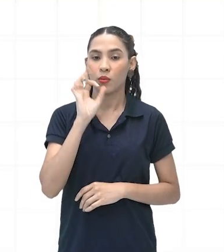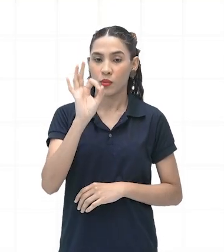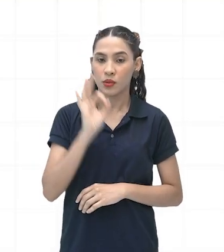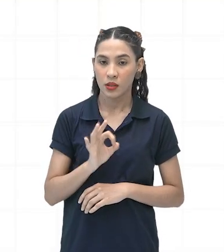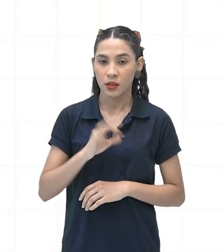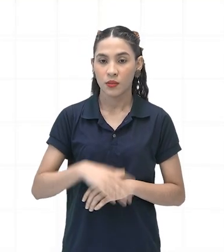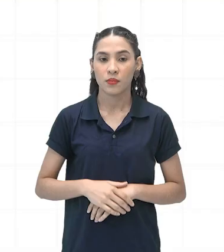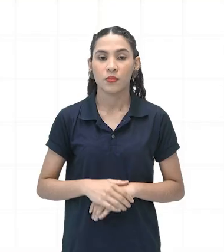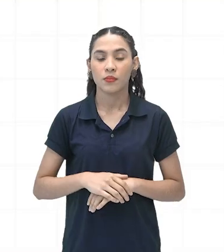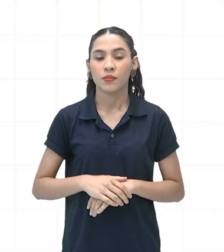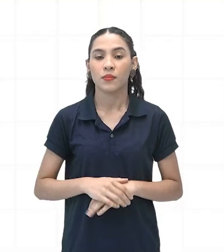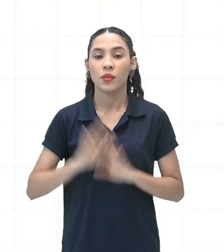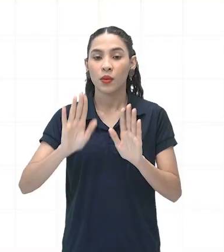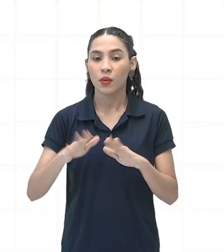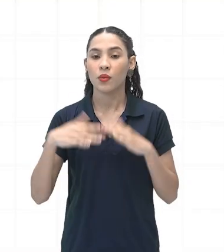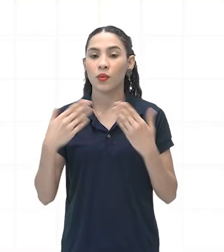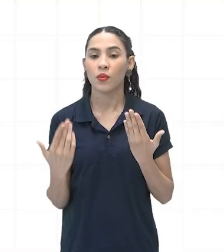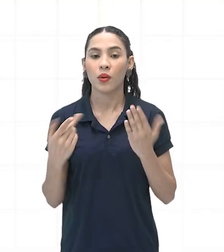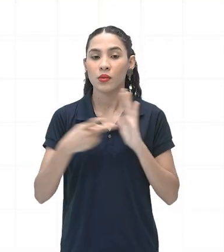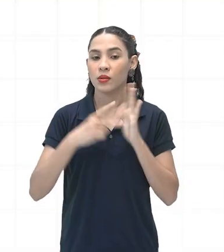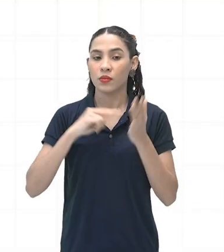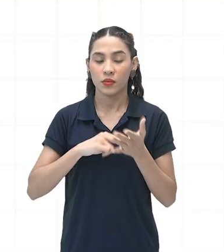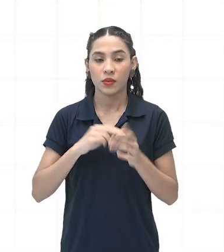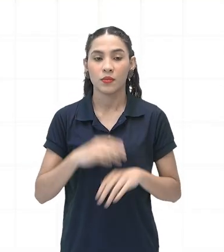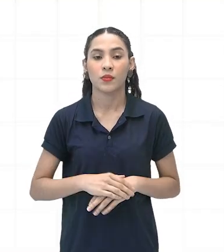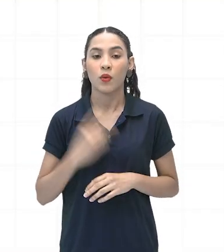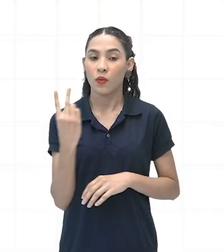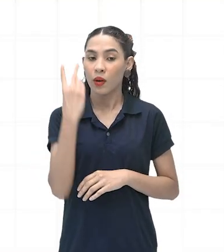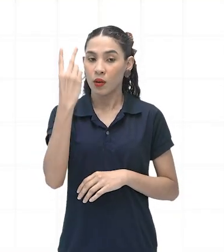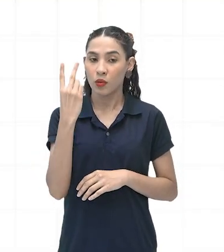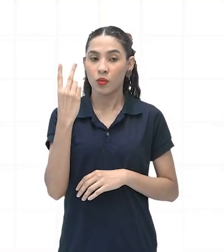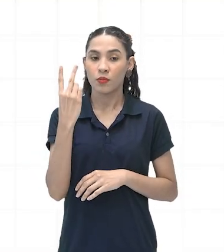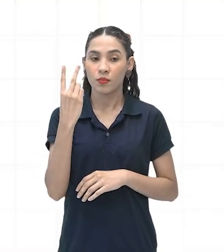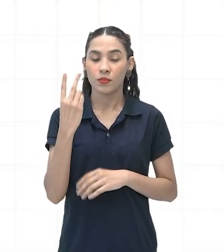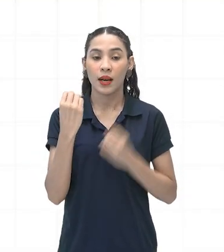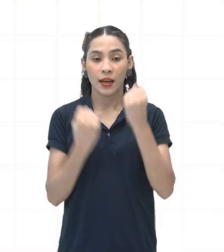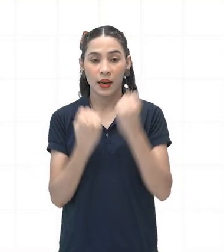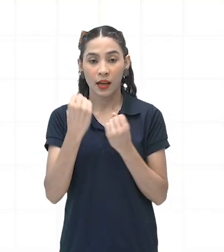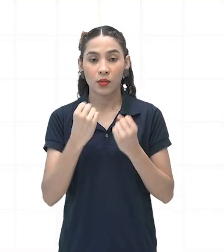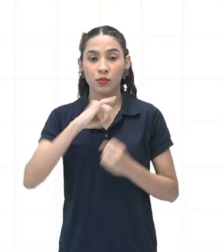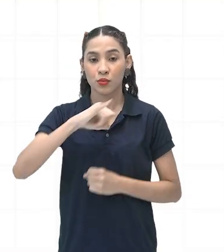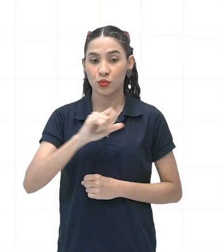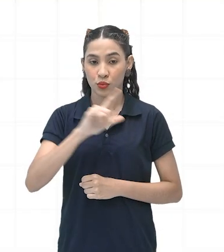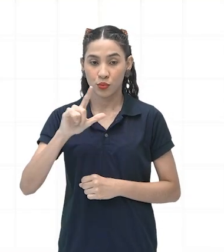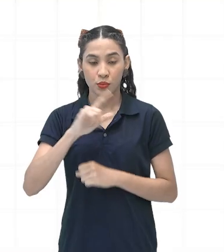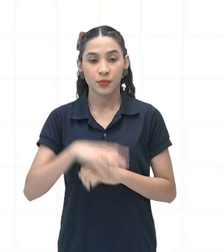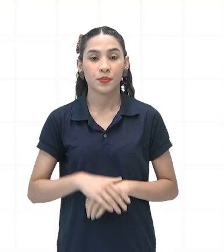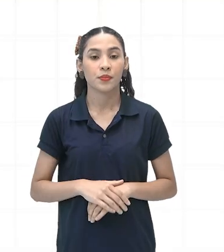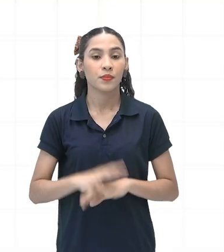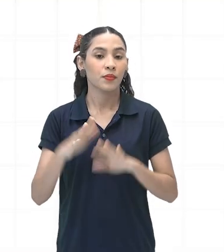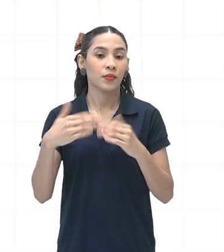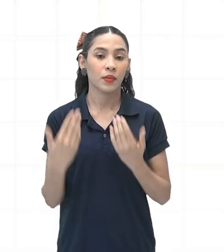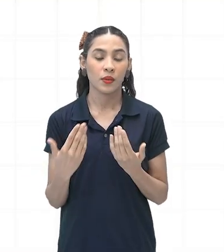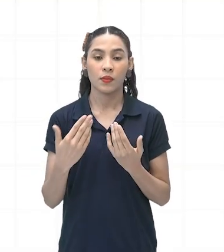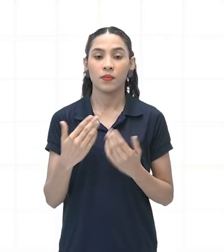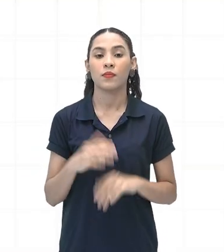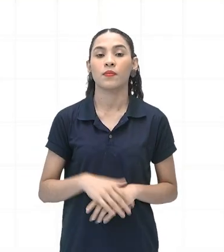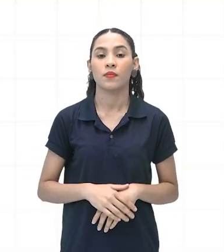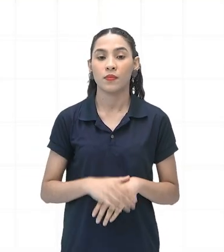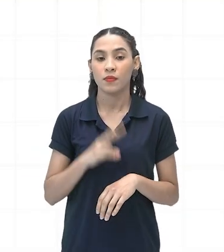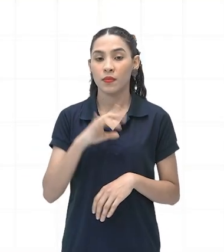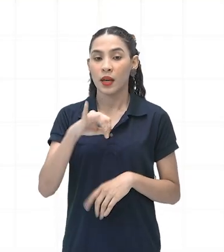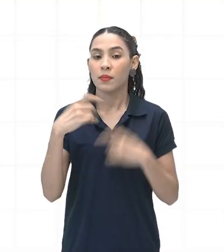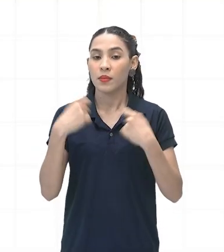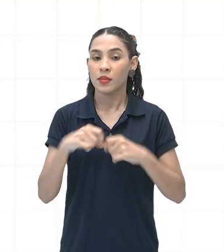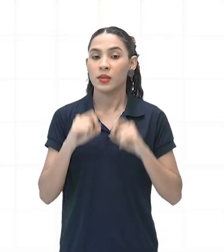depreciado 8%. Qual seria o valor do carro em julho? Ou seja, nós